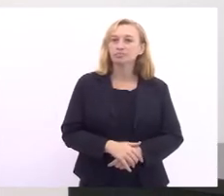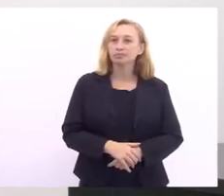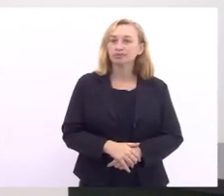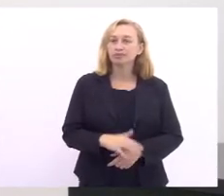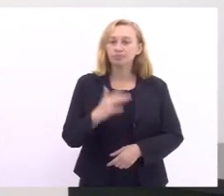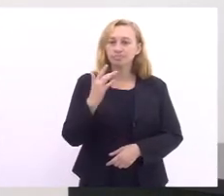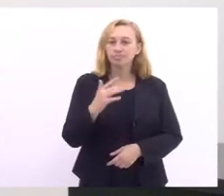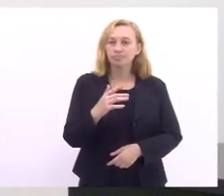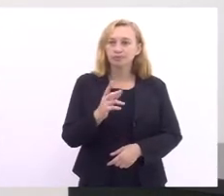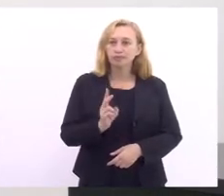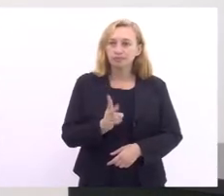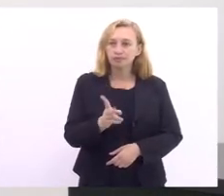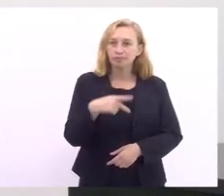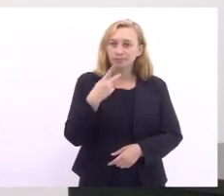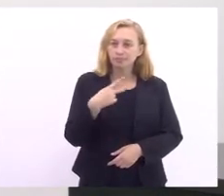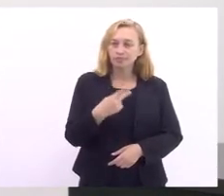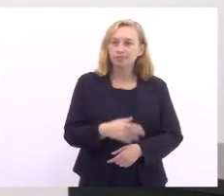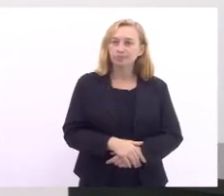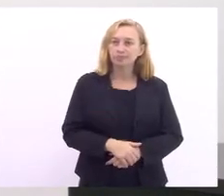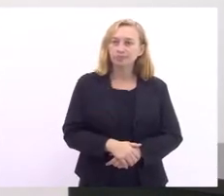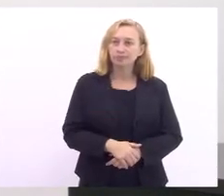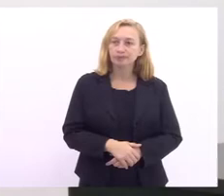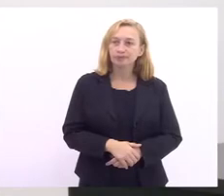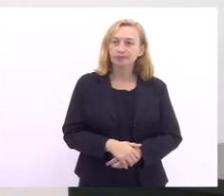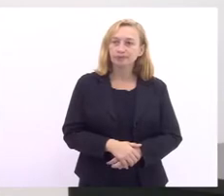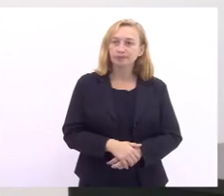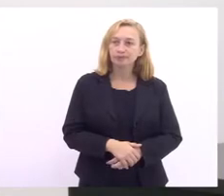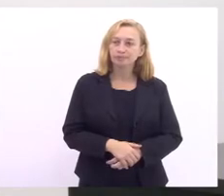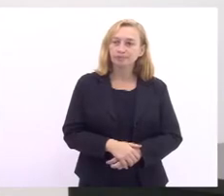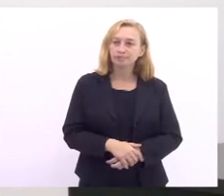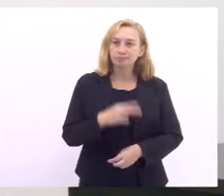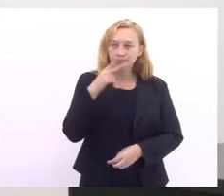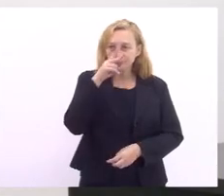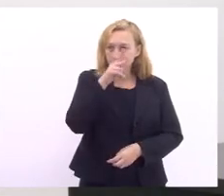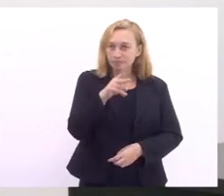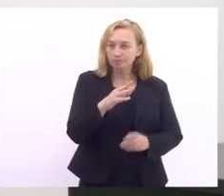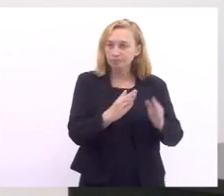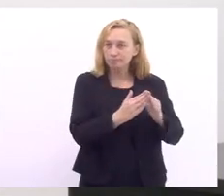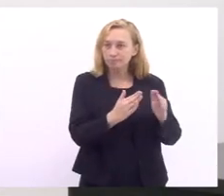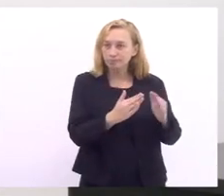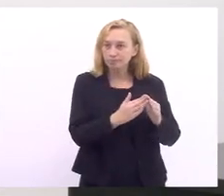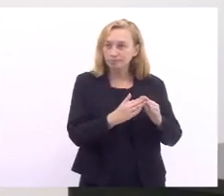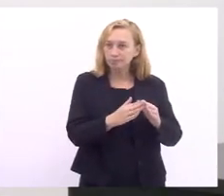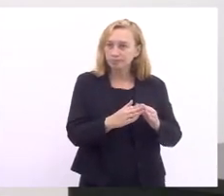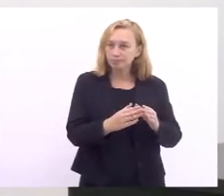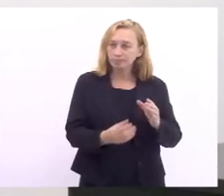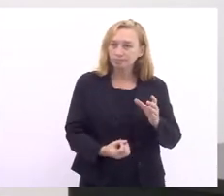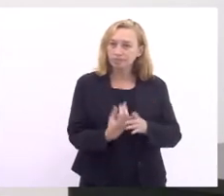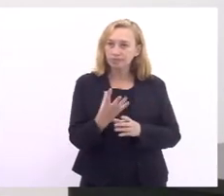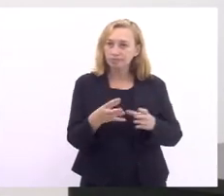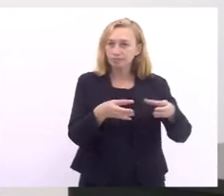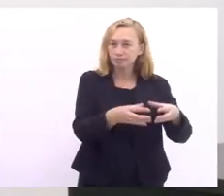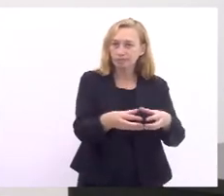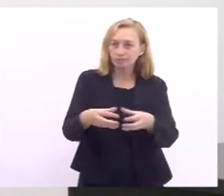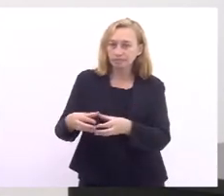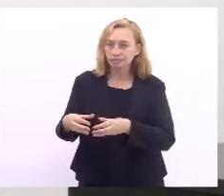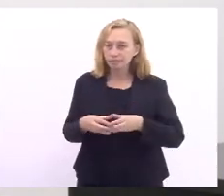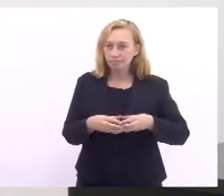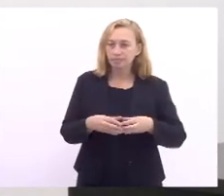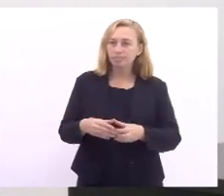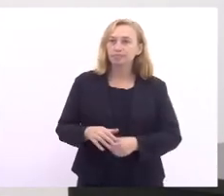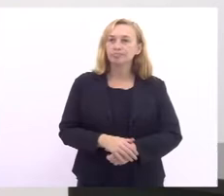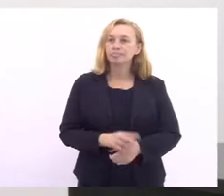eu sempre toco né é que a a maior força da casa é a questão da construção de redes né e